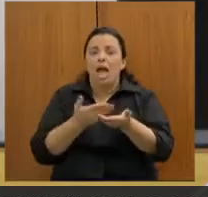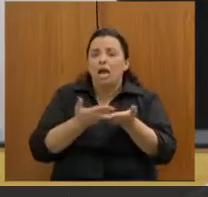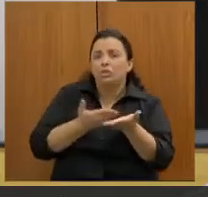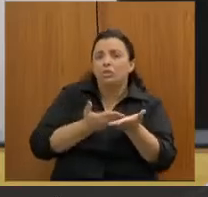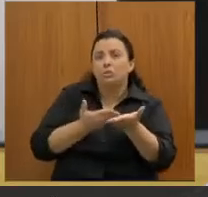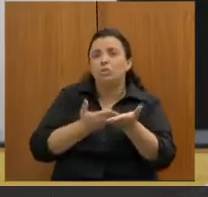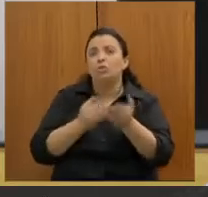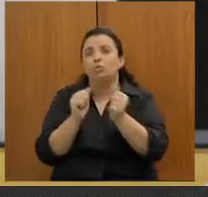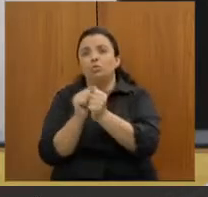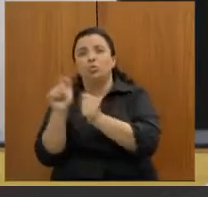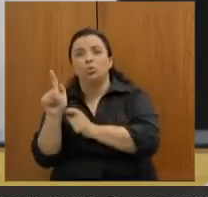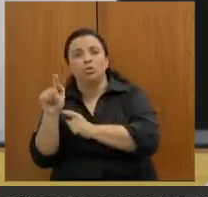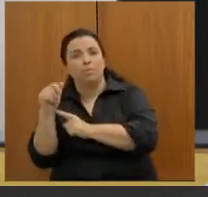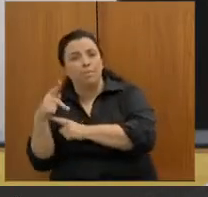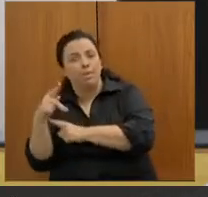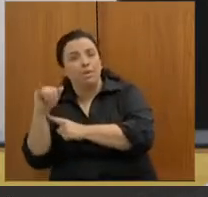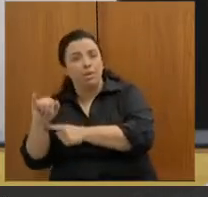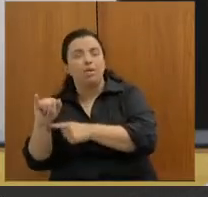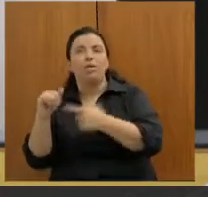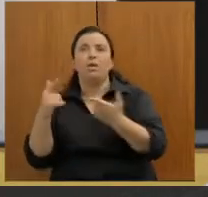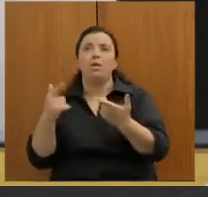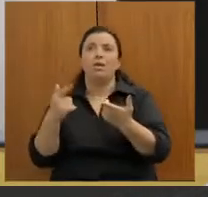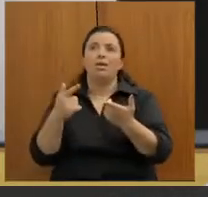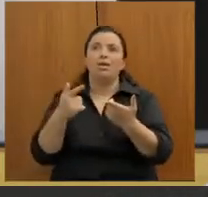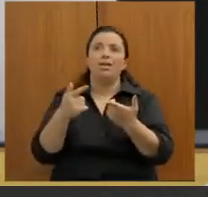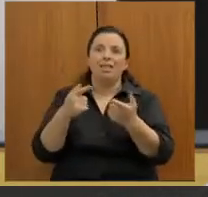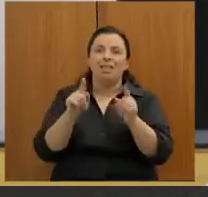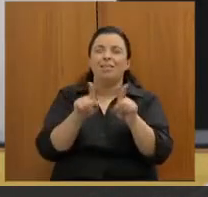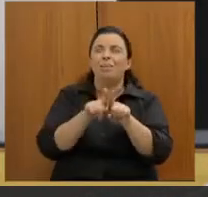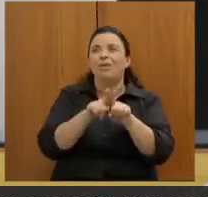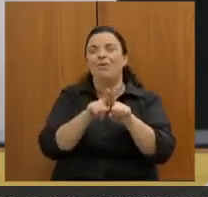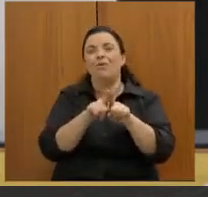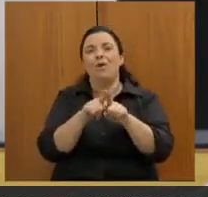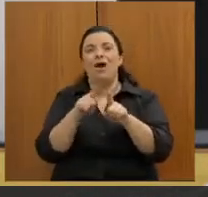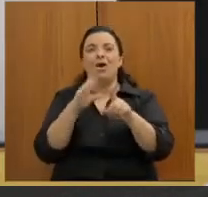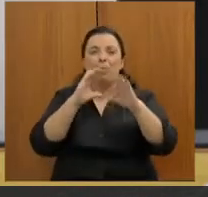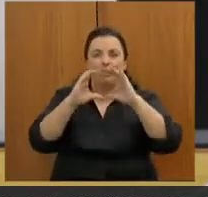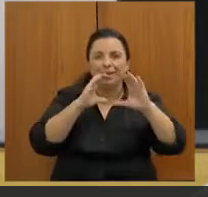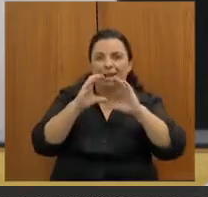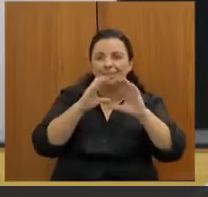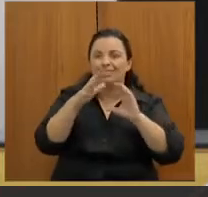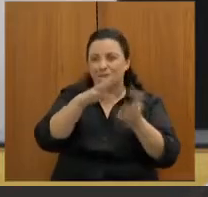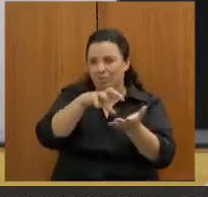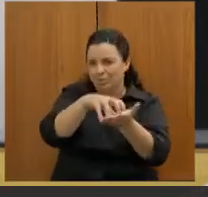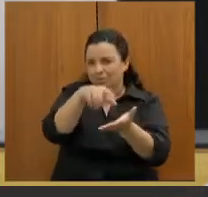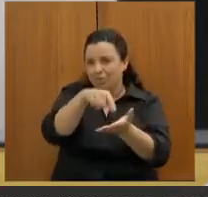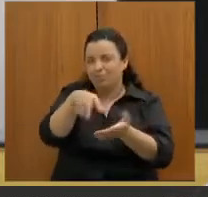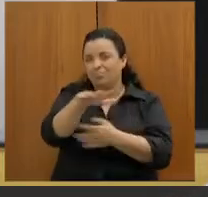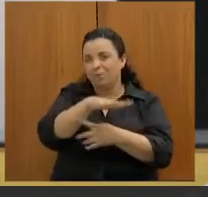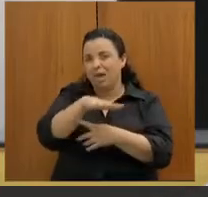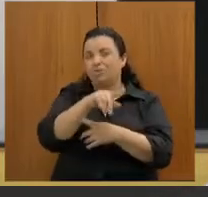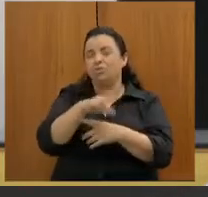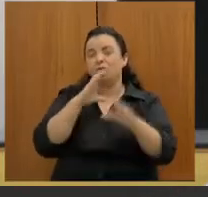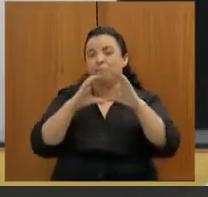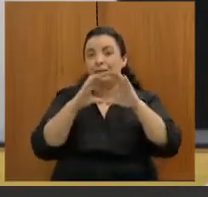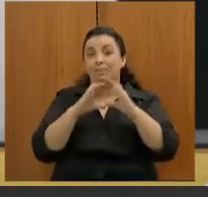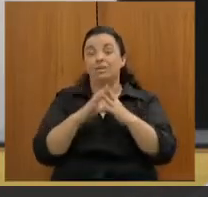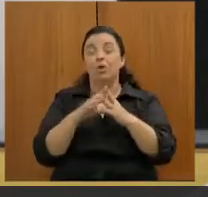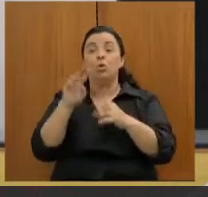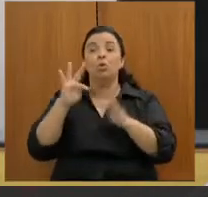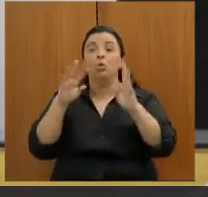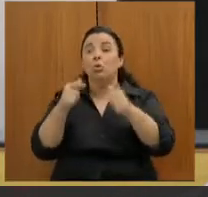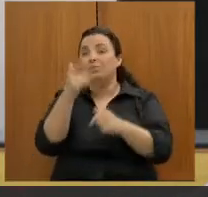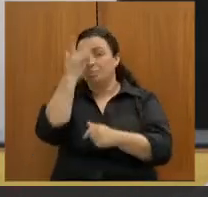juntamente com a GPI juntamente com a assessoria de comunicação da casa todos que participaram ativamente para que essa